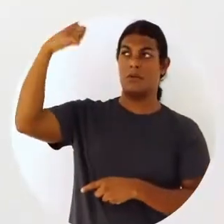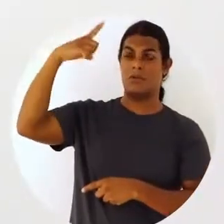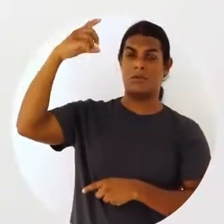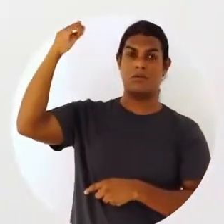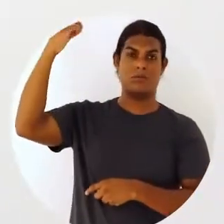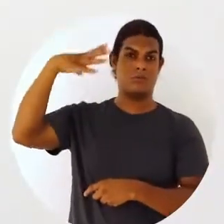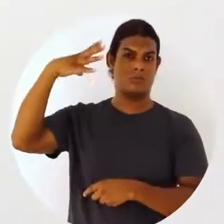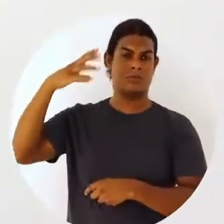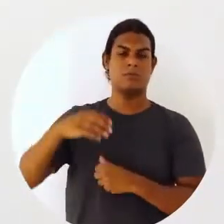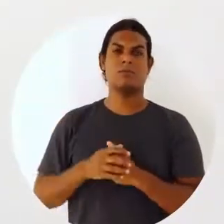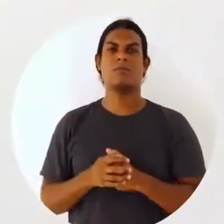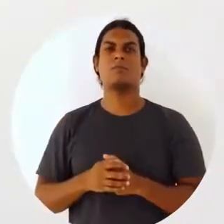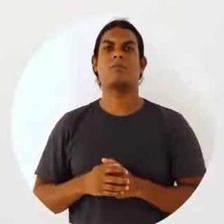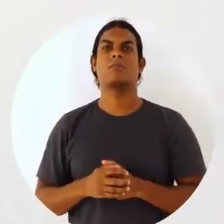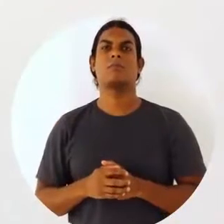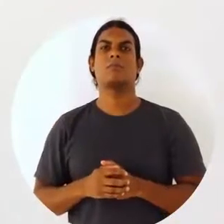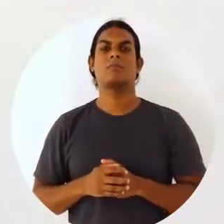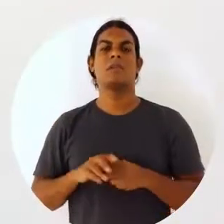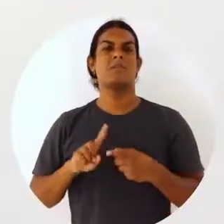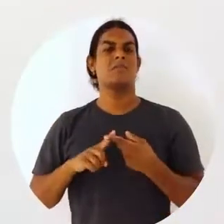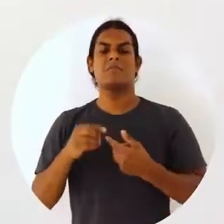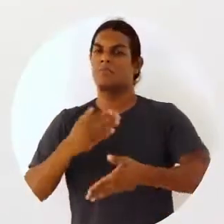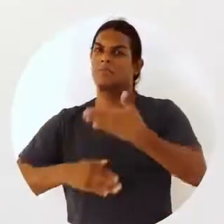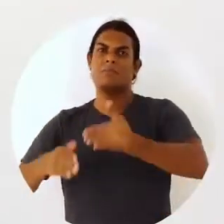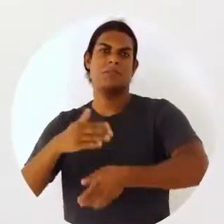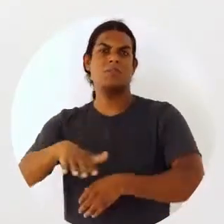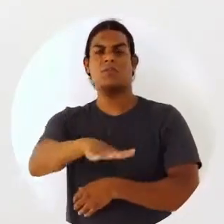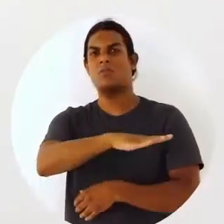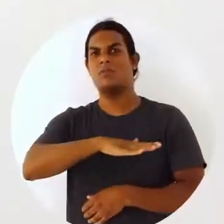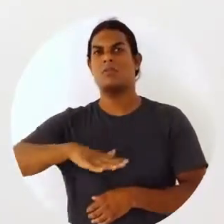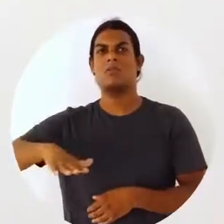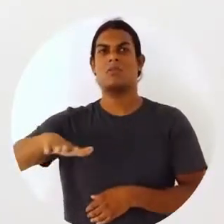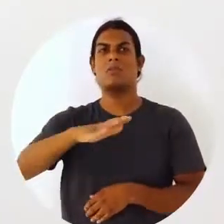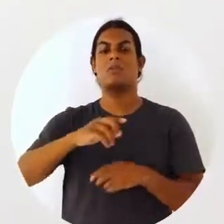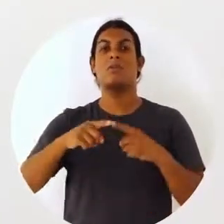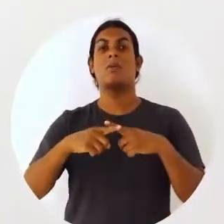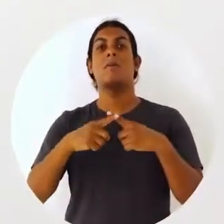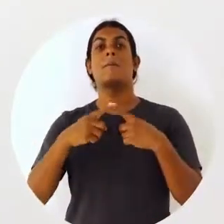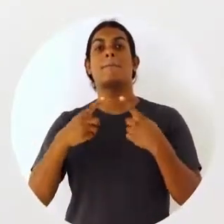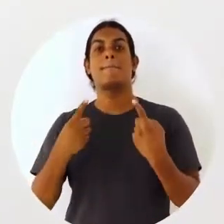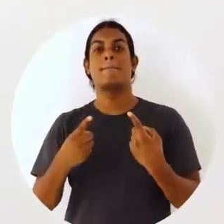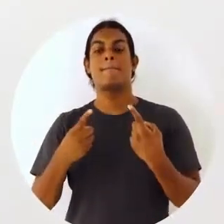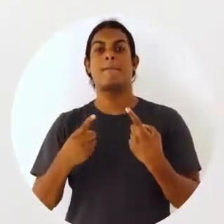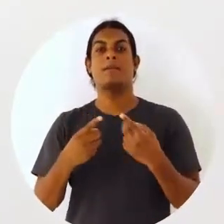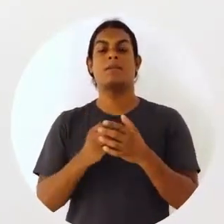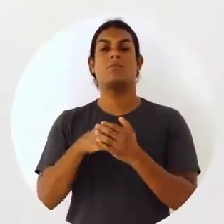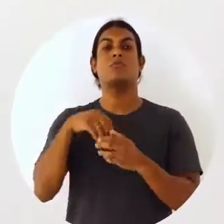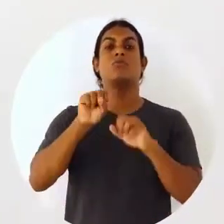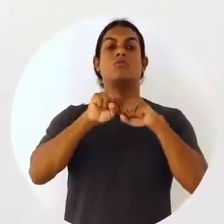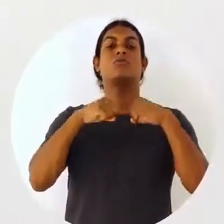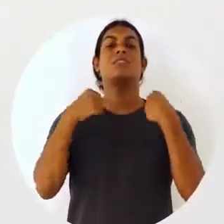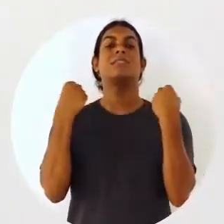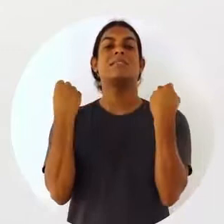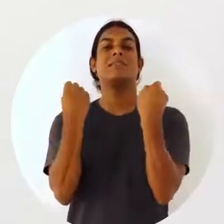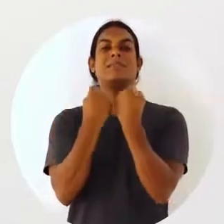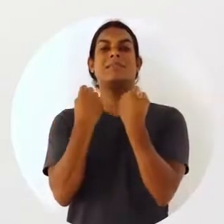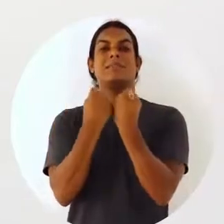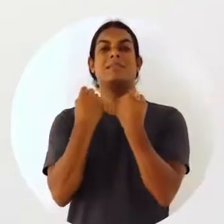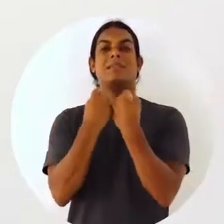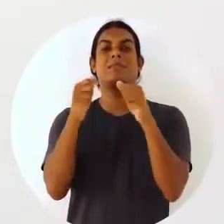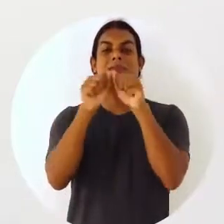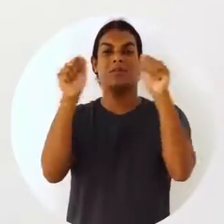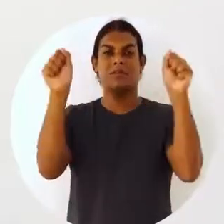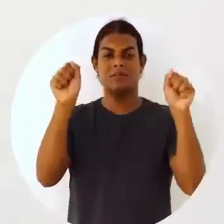era nenhum aspecto físico. Estava relacionado ao que ele chamou depois de ao sistema social. Ou seja, nós seres humanos somos